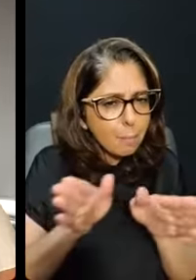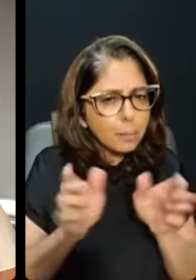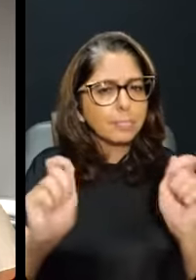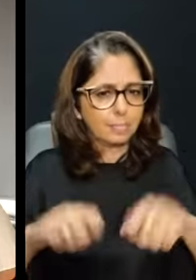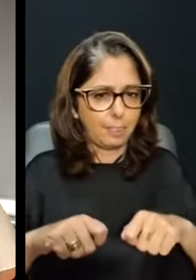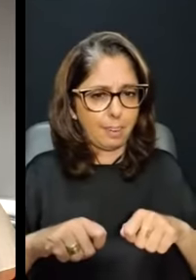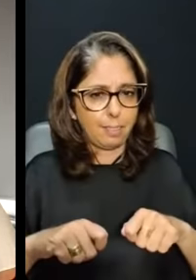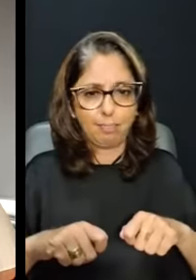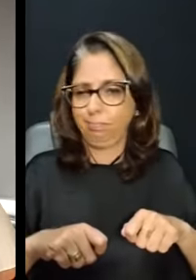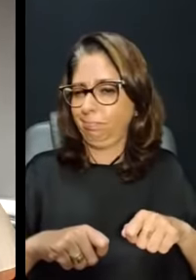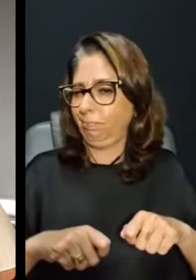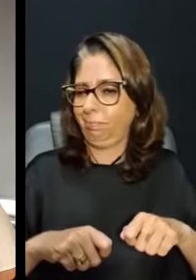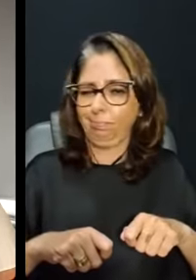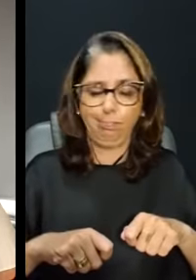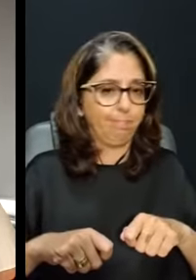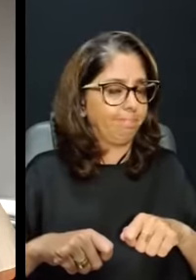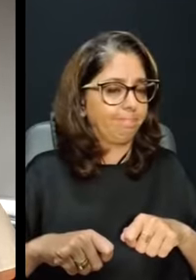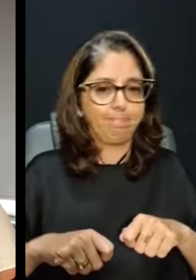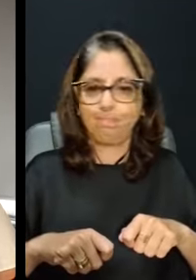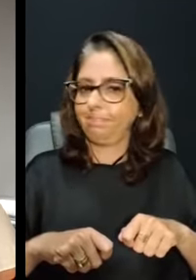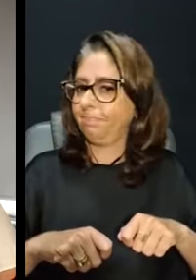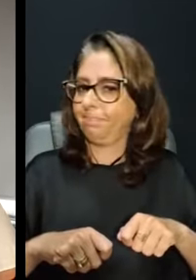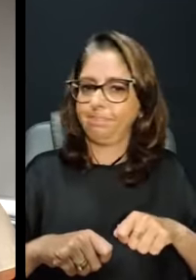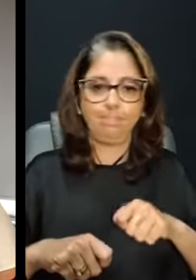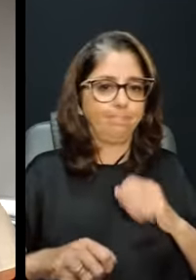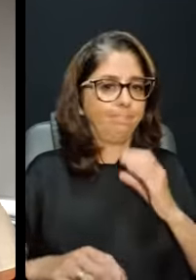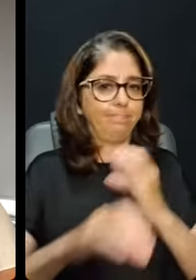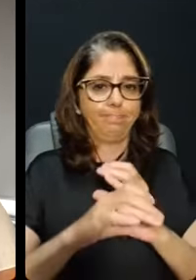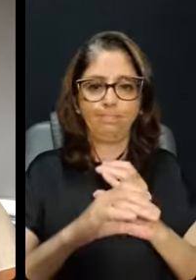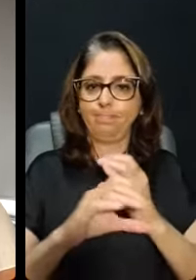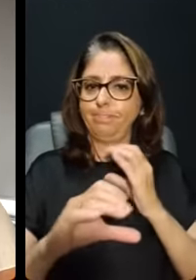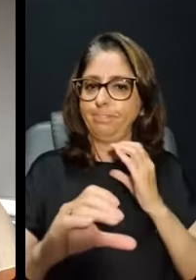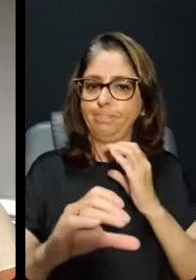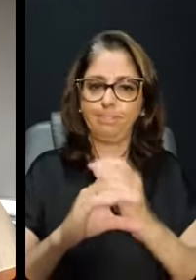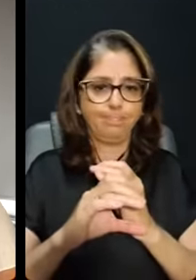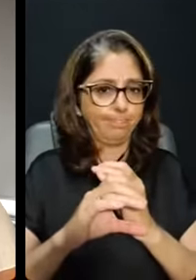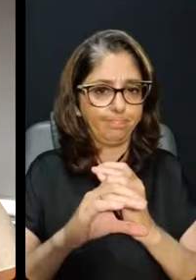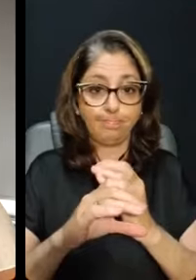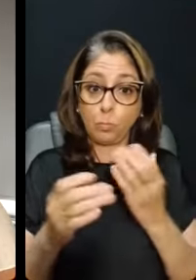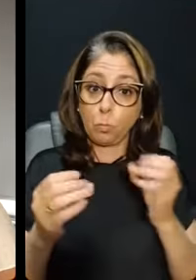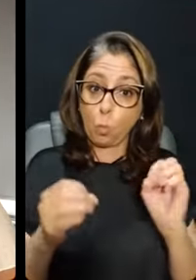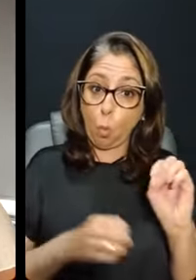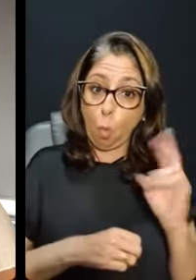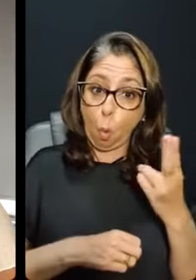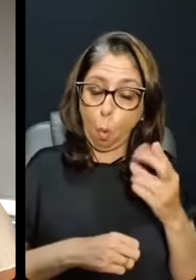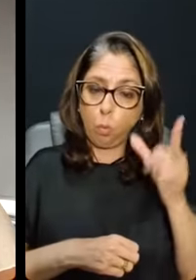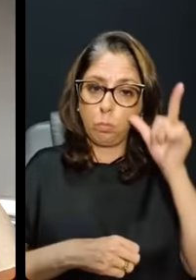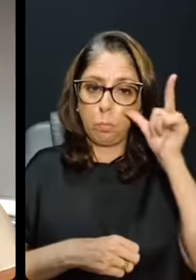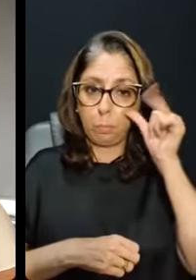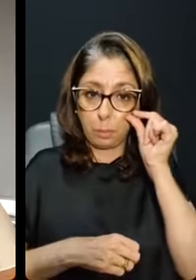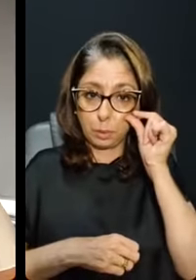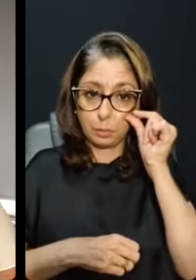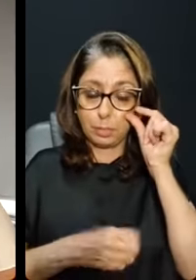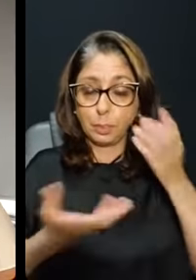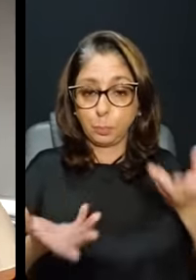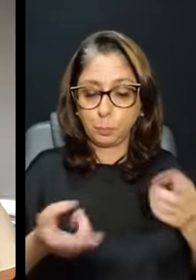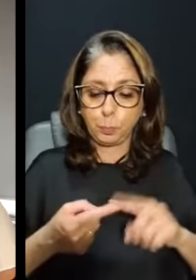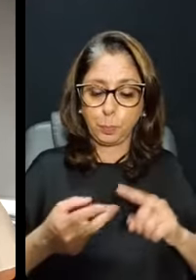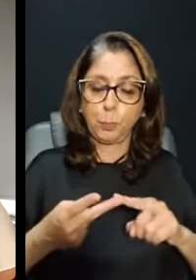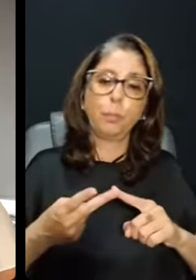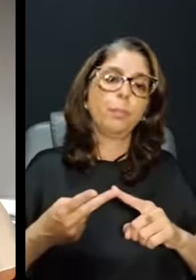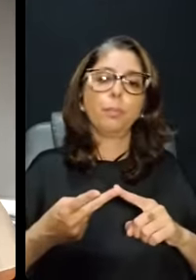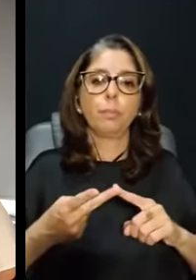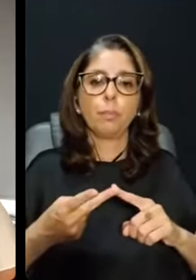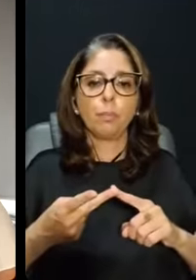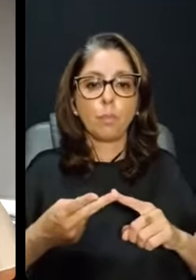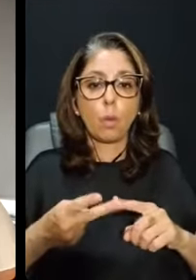que existem pessoas que têm dificuldades, seja de visão reduzida, seja de